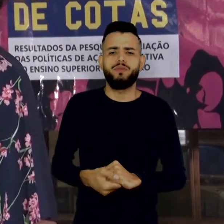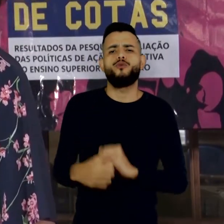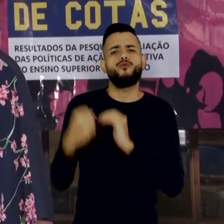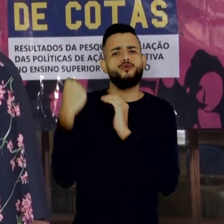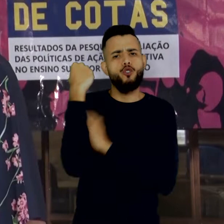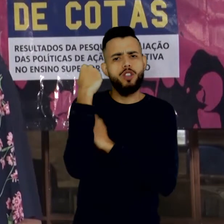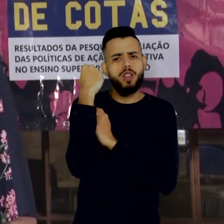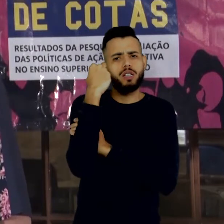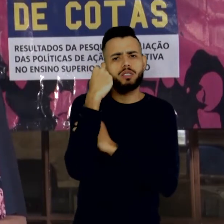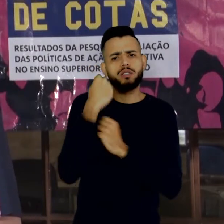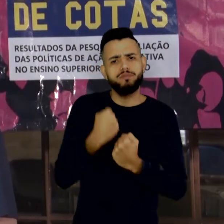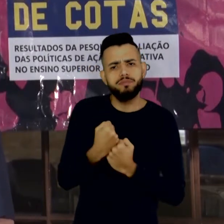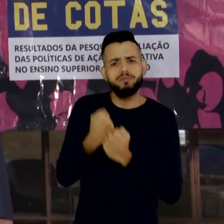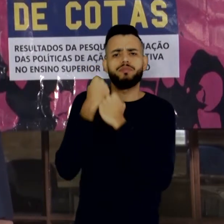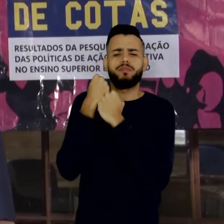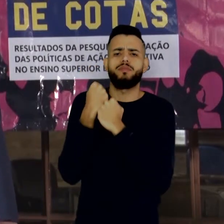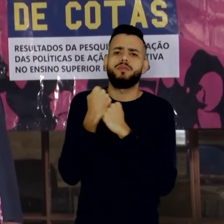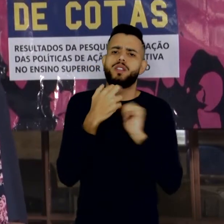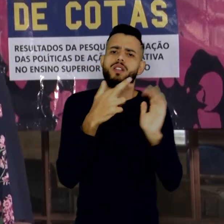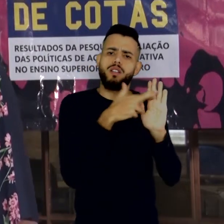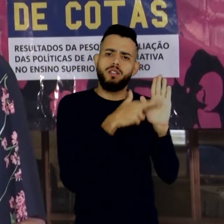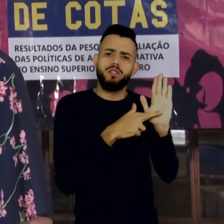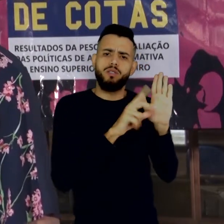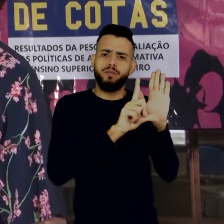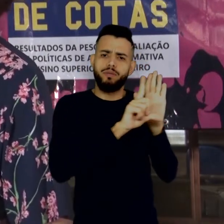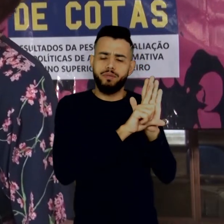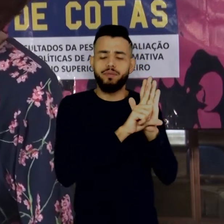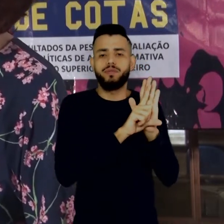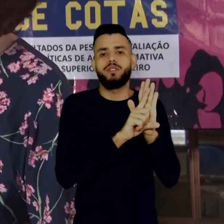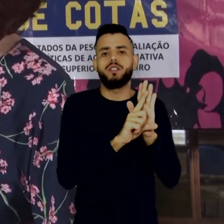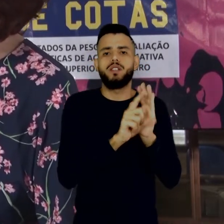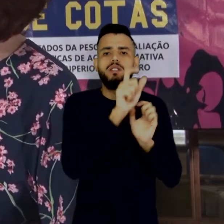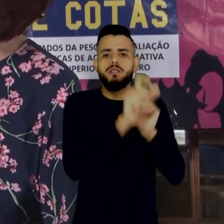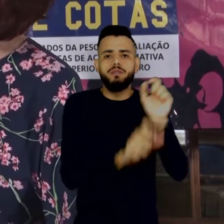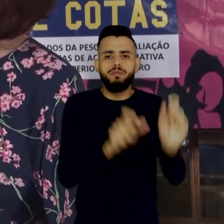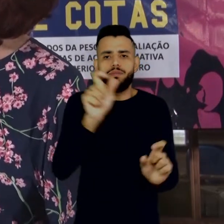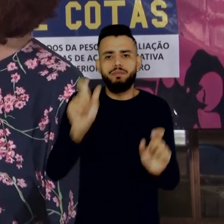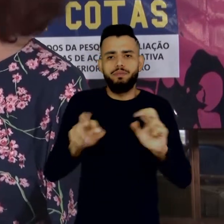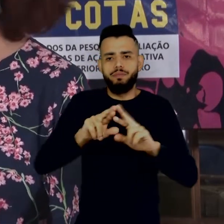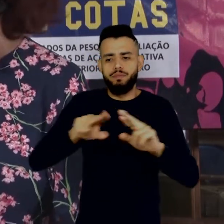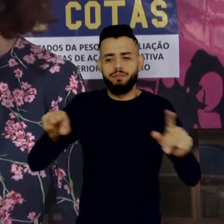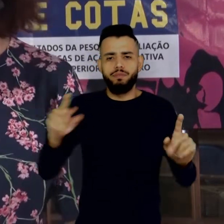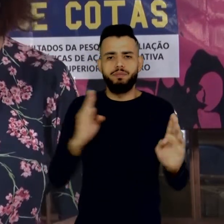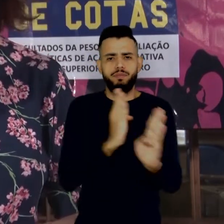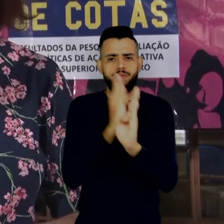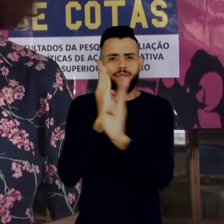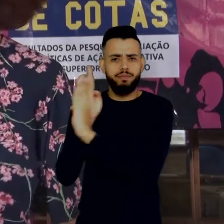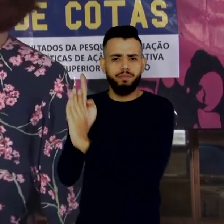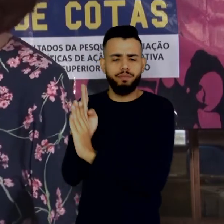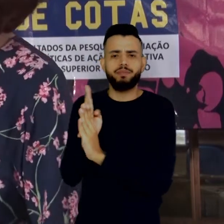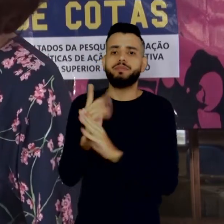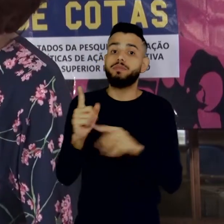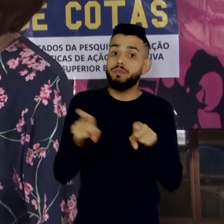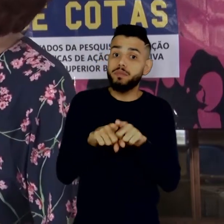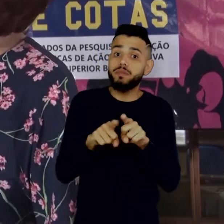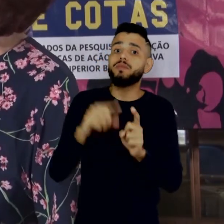Fortalecer e regulamentar nacionalmente as comissões de heteroidentificação, né, reconhecendo esse